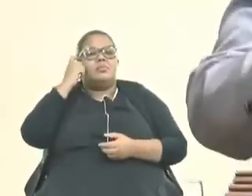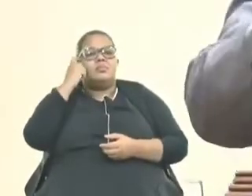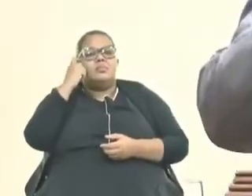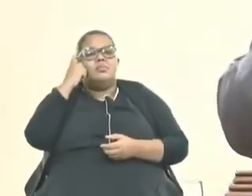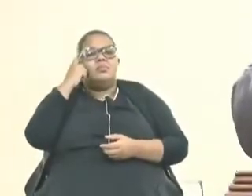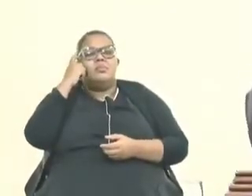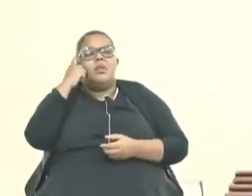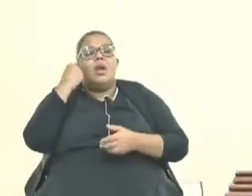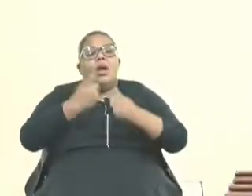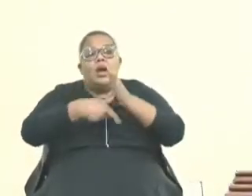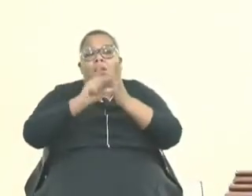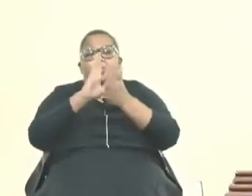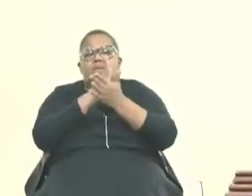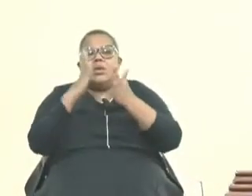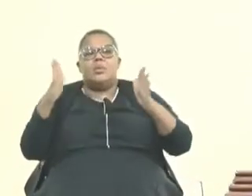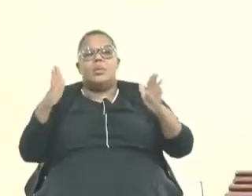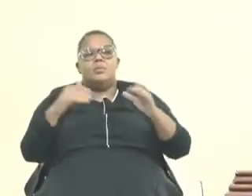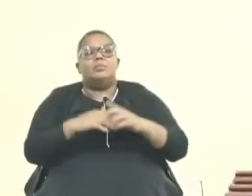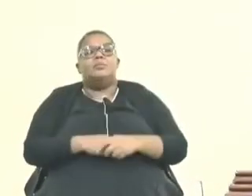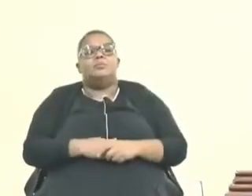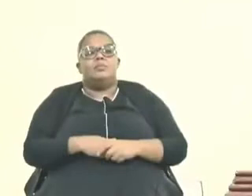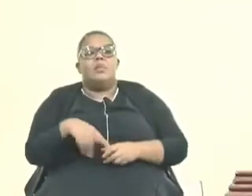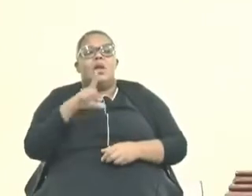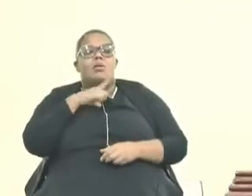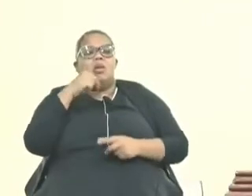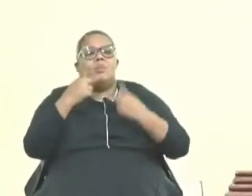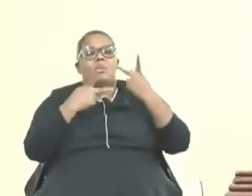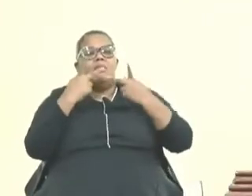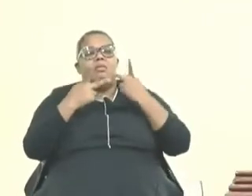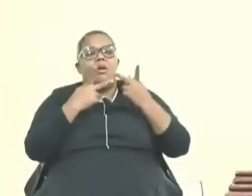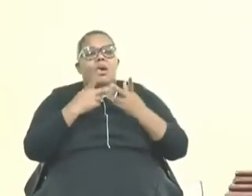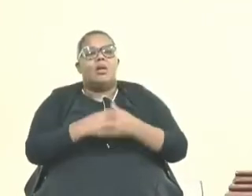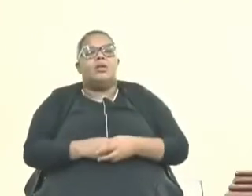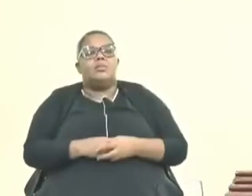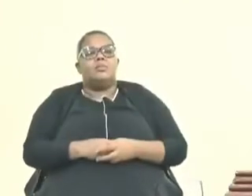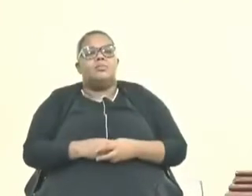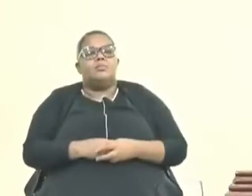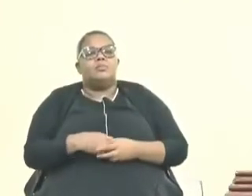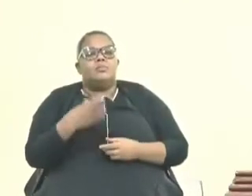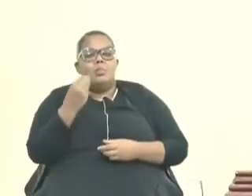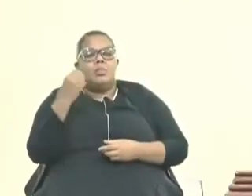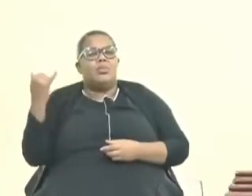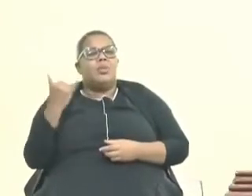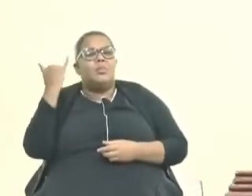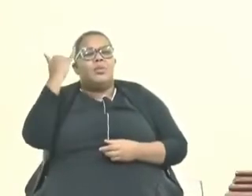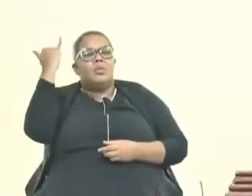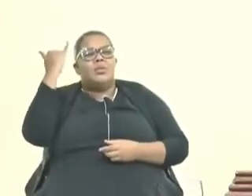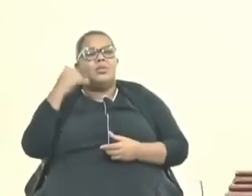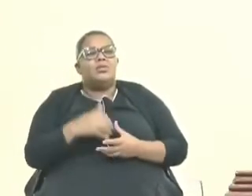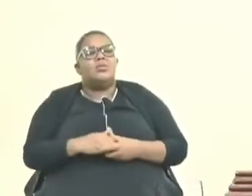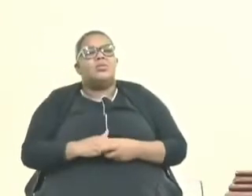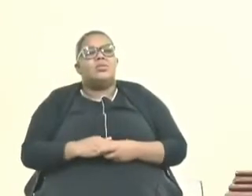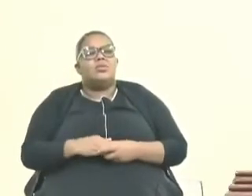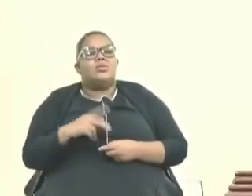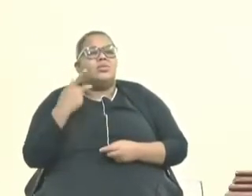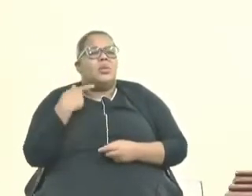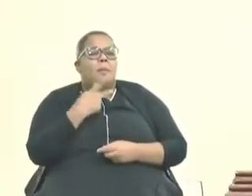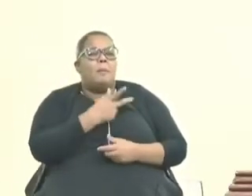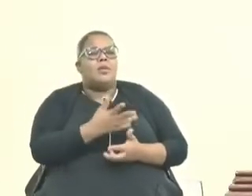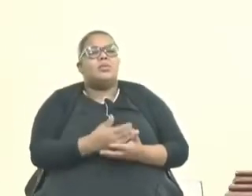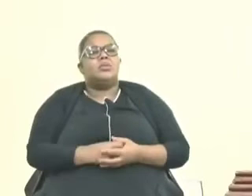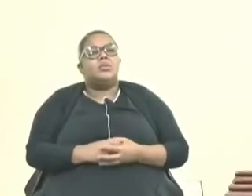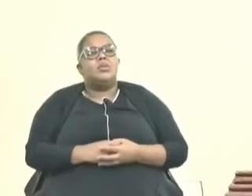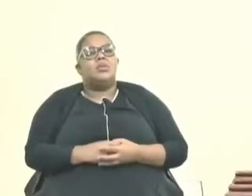e antes de terminar eu tenho uma fala muito simples Talvez você tenha sem